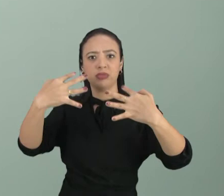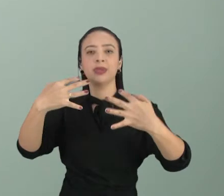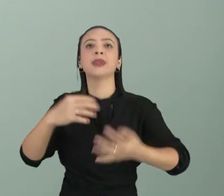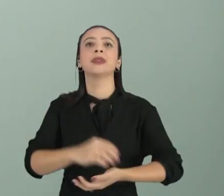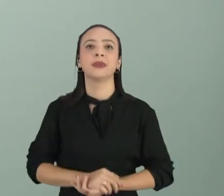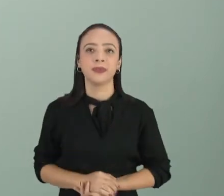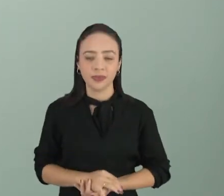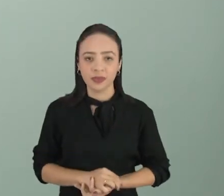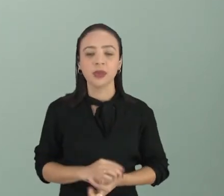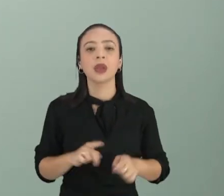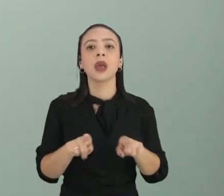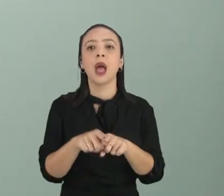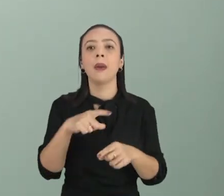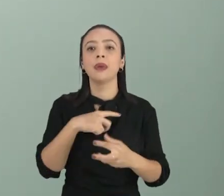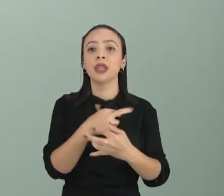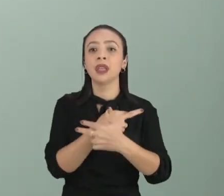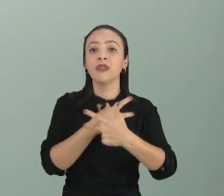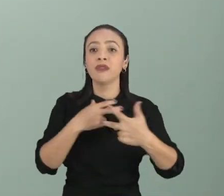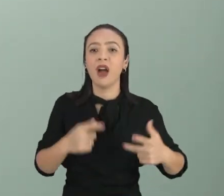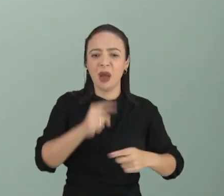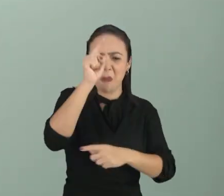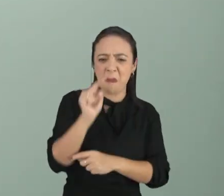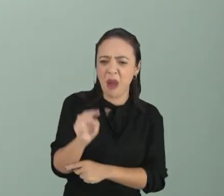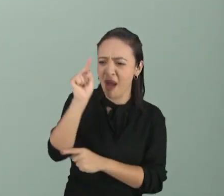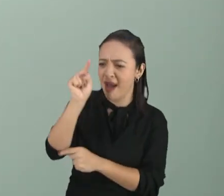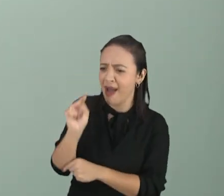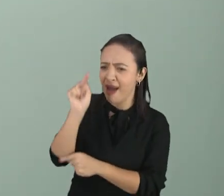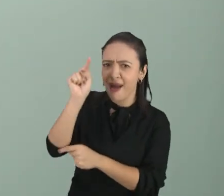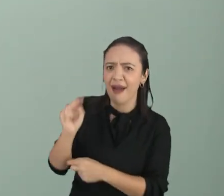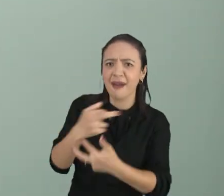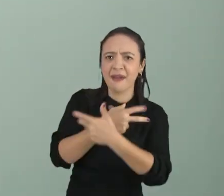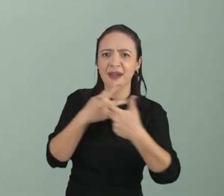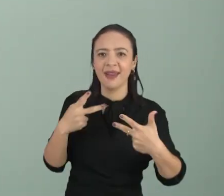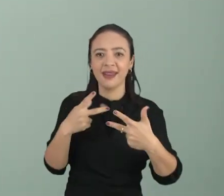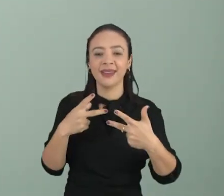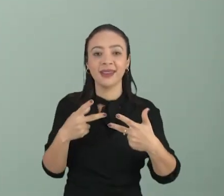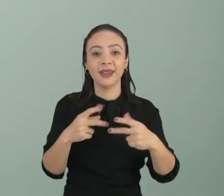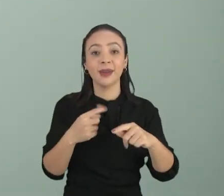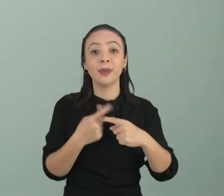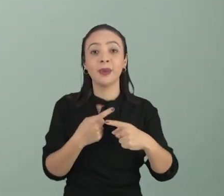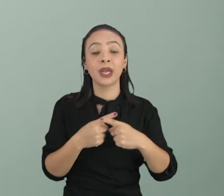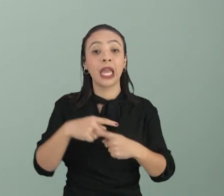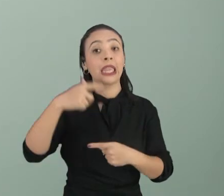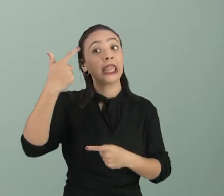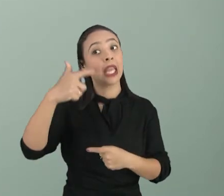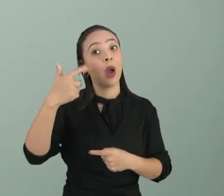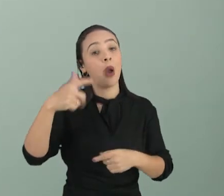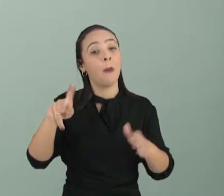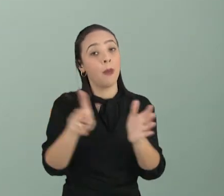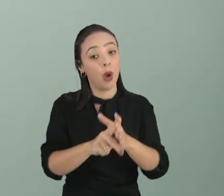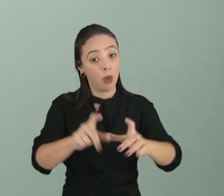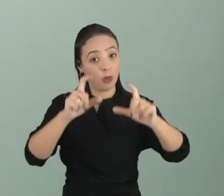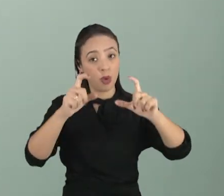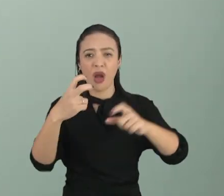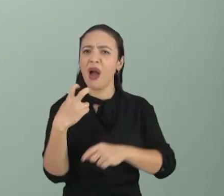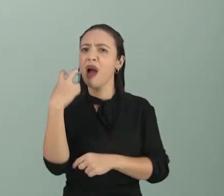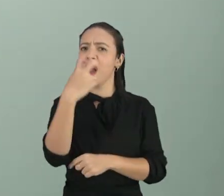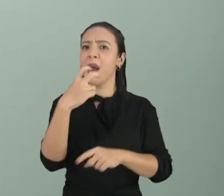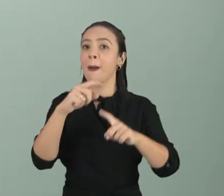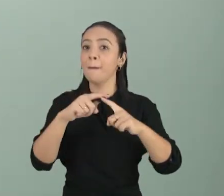destacada, vir com vários pontos de exclamação. Mesmo não se tratando de um balão de grito, mas